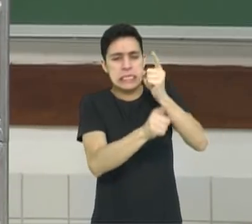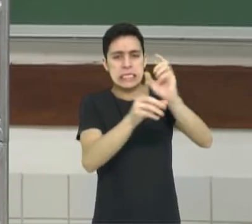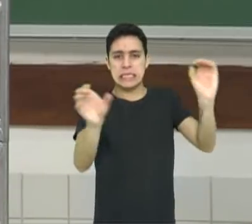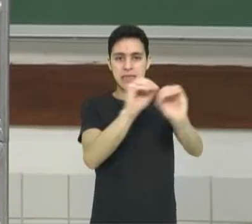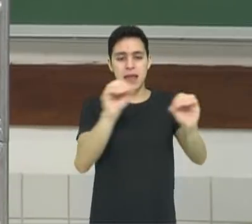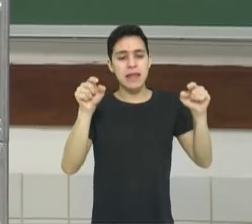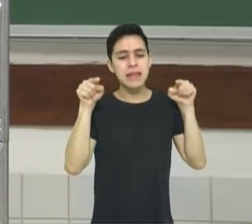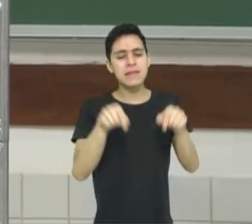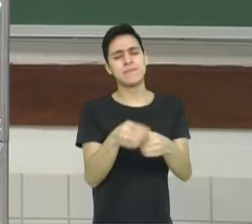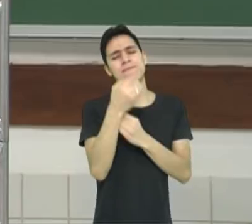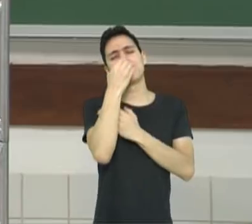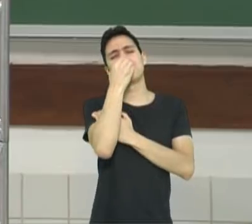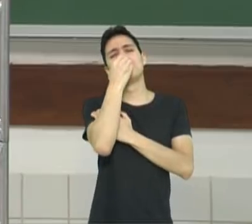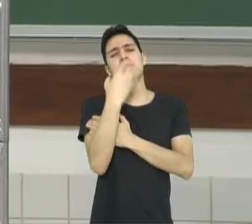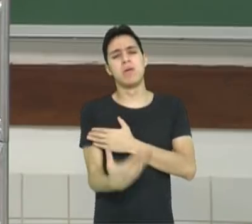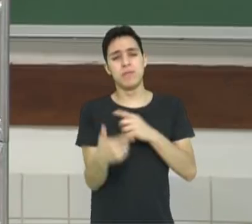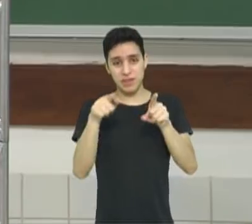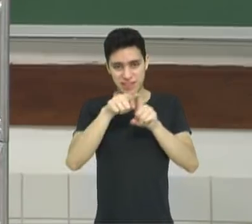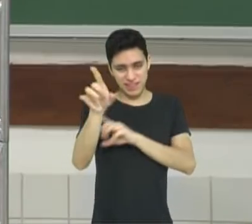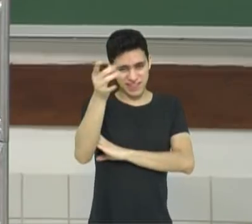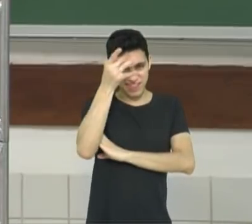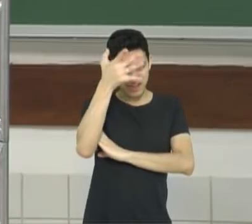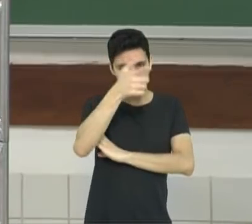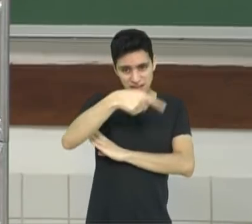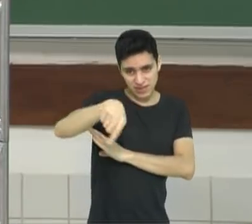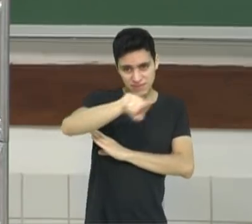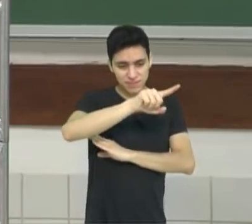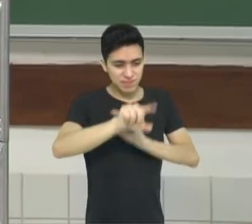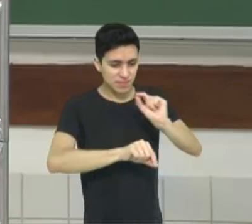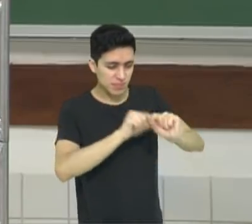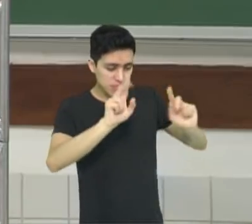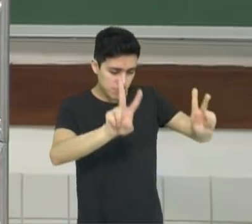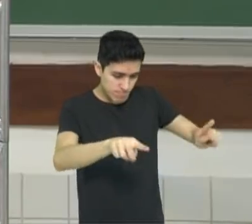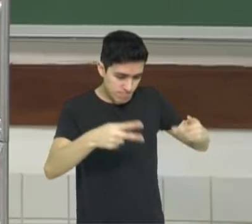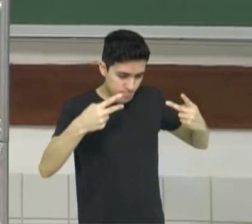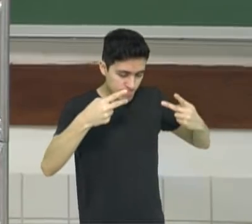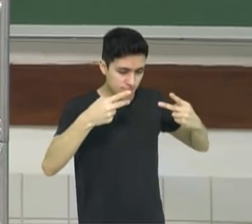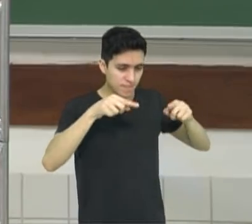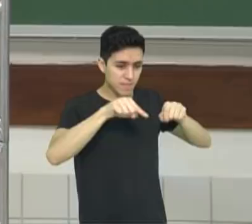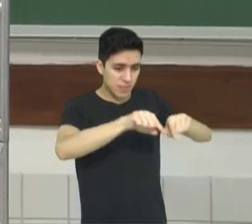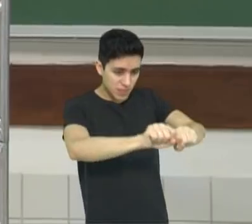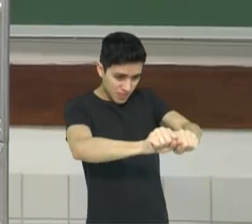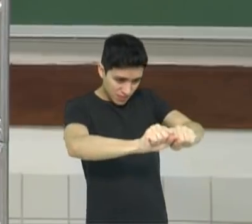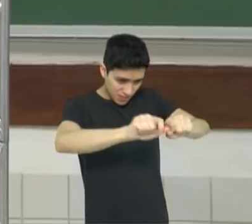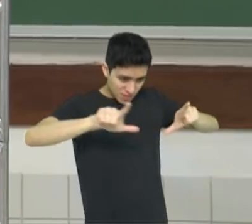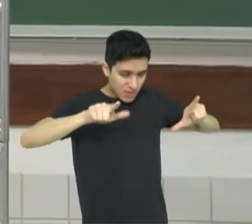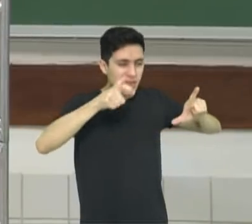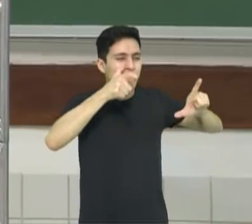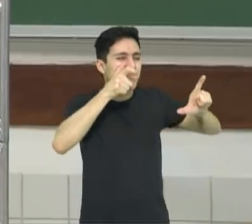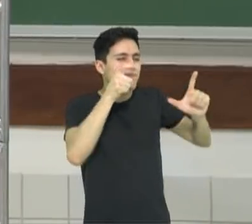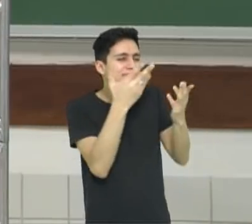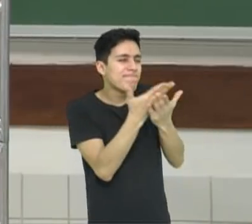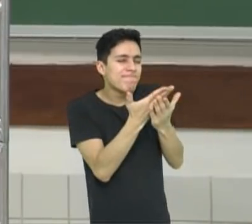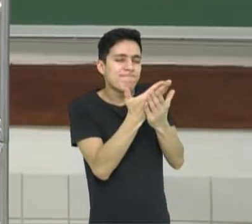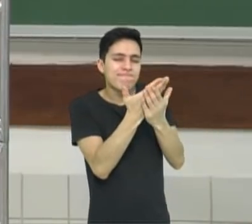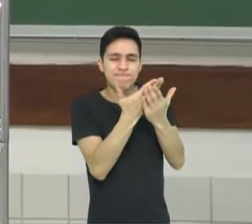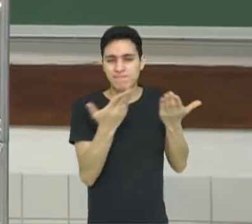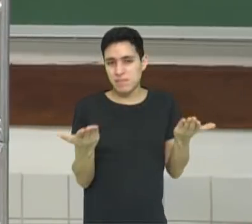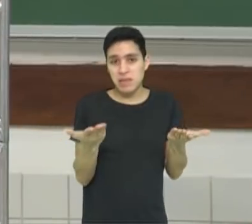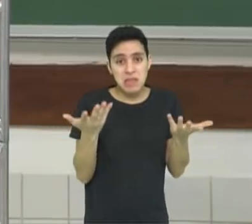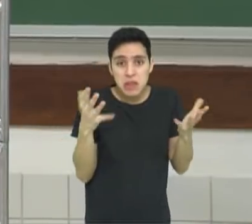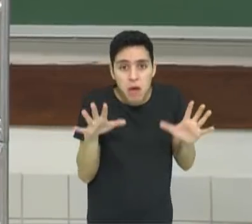bom, gente. E muito fácil, é só você clicar no link e tá dentro da videoaula, ok? Se você não